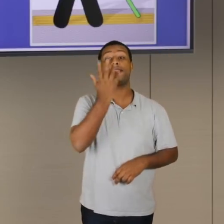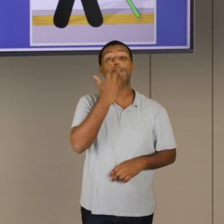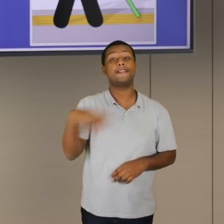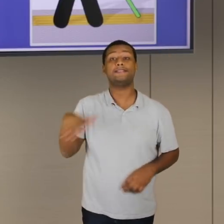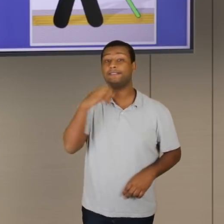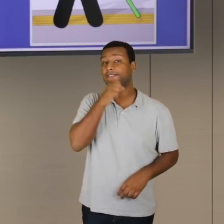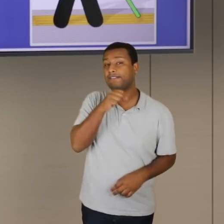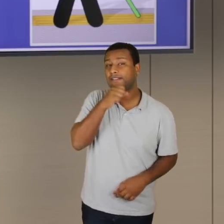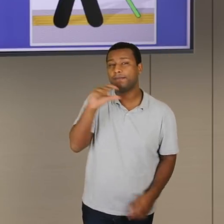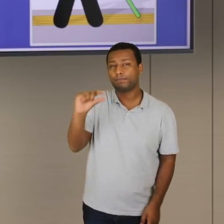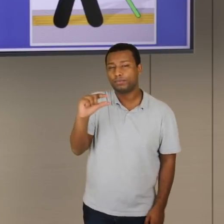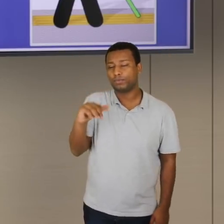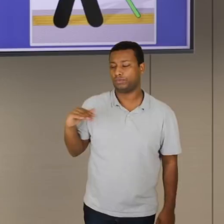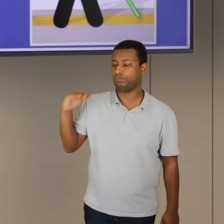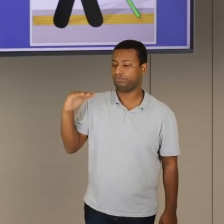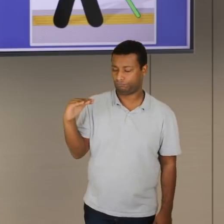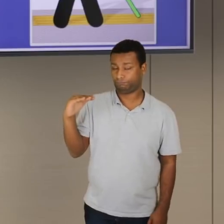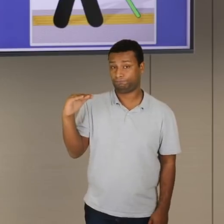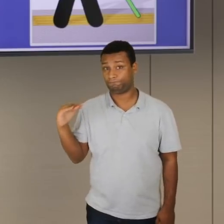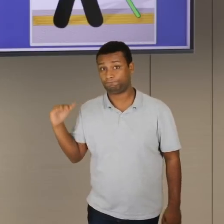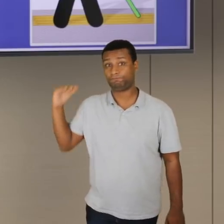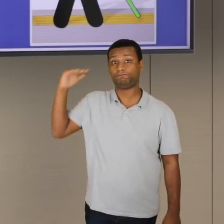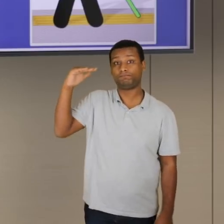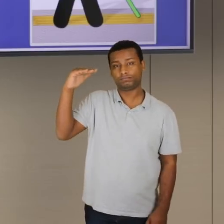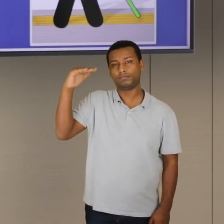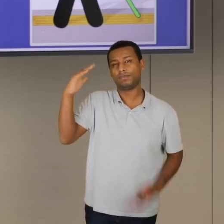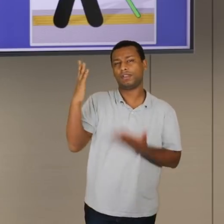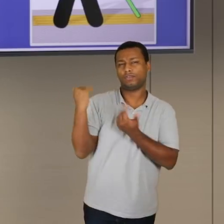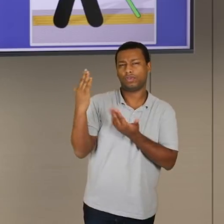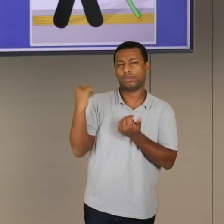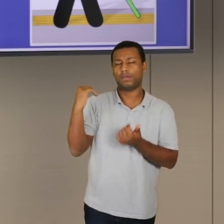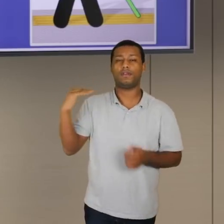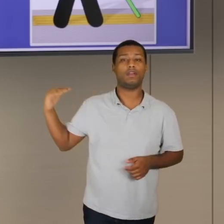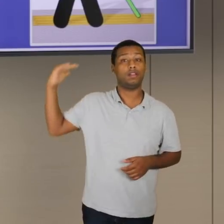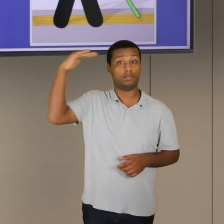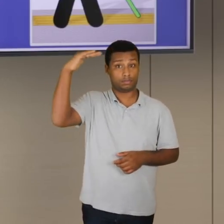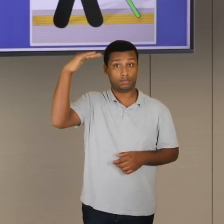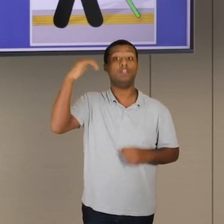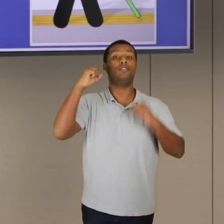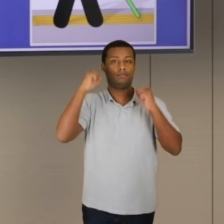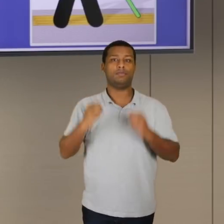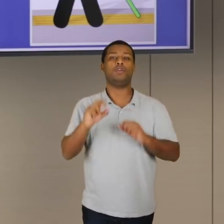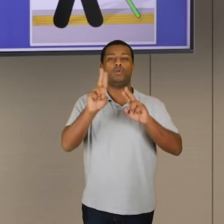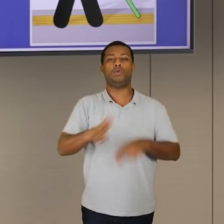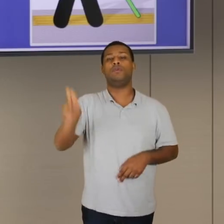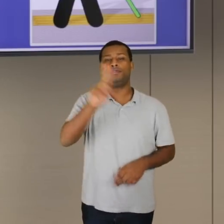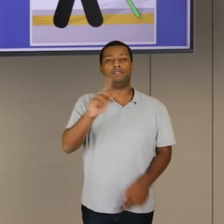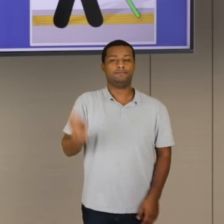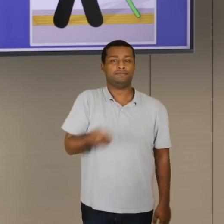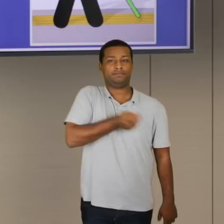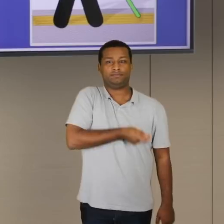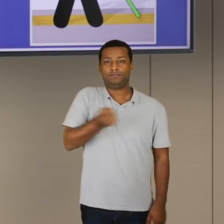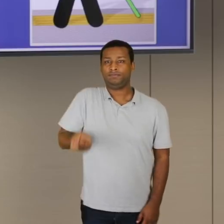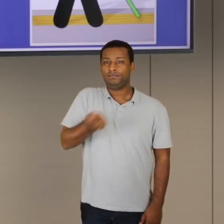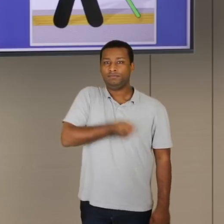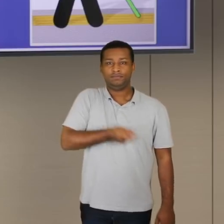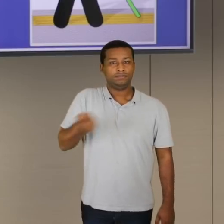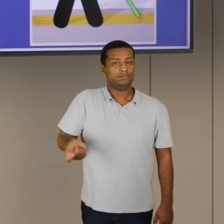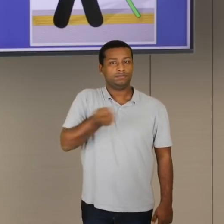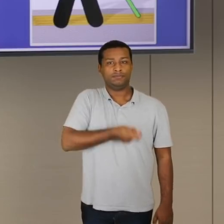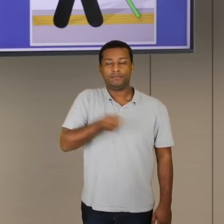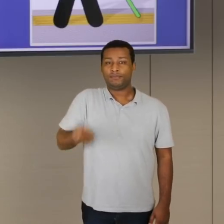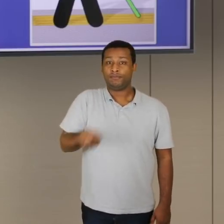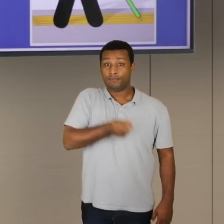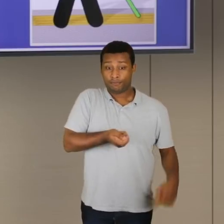informação importante que os irmãos devem ter. Agora, quando vocês verem alguém usando uma bengala branca, a pessoa é